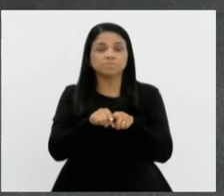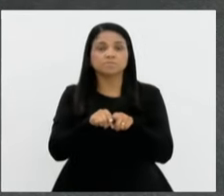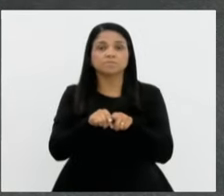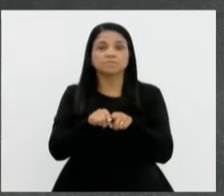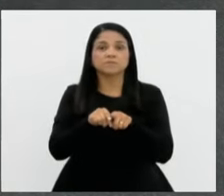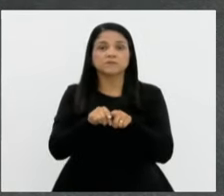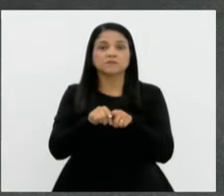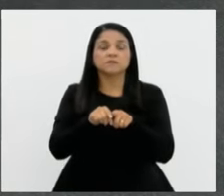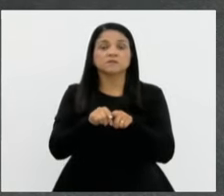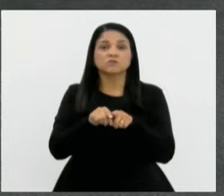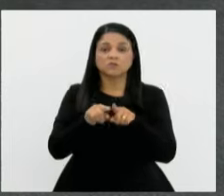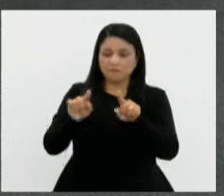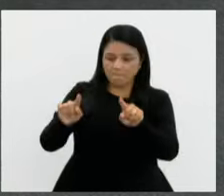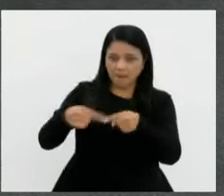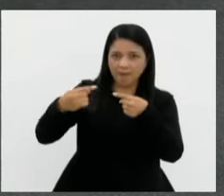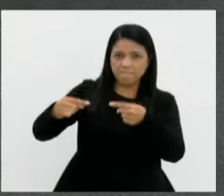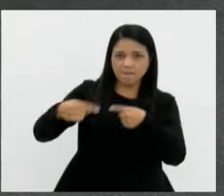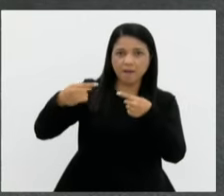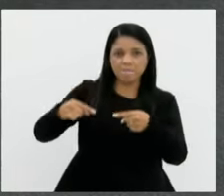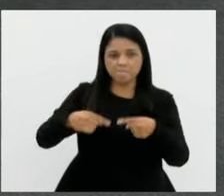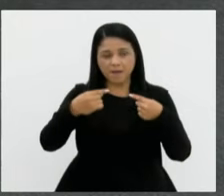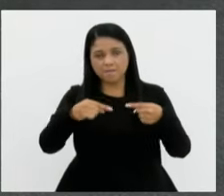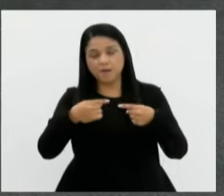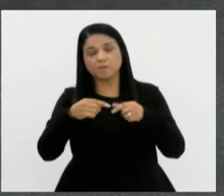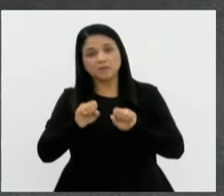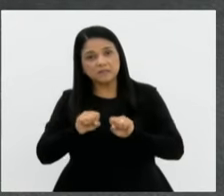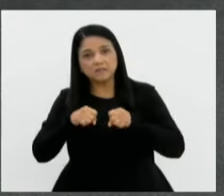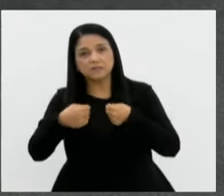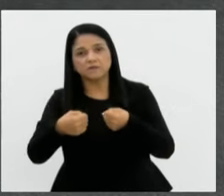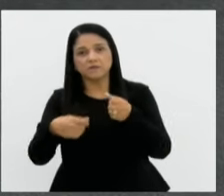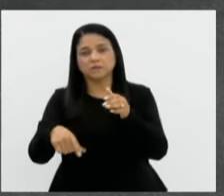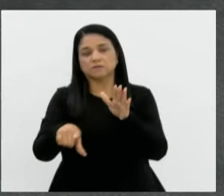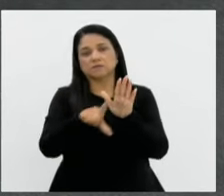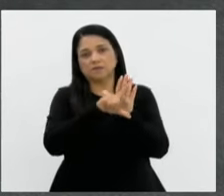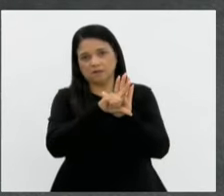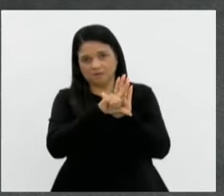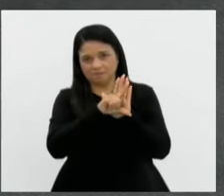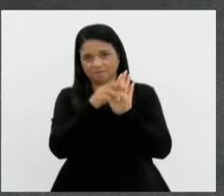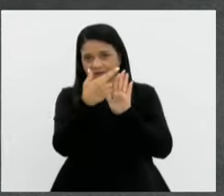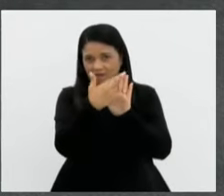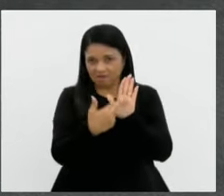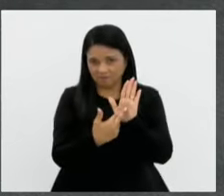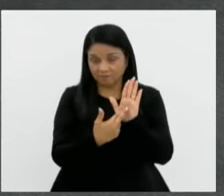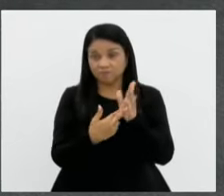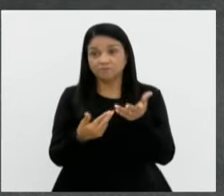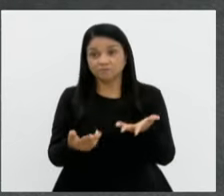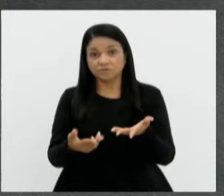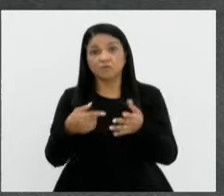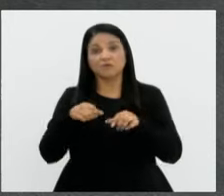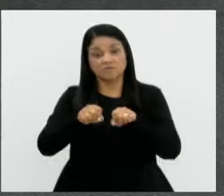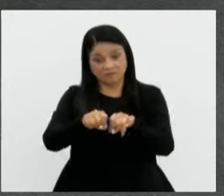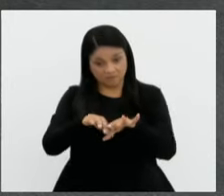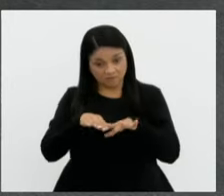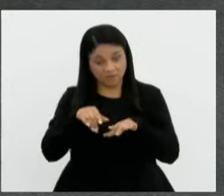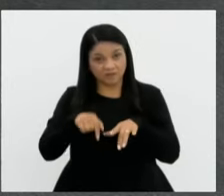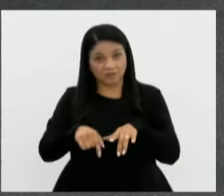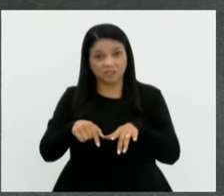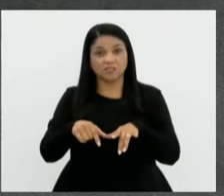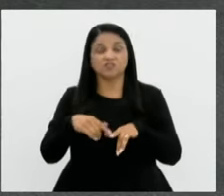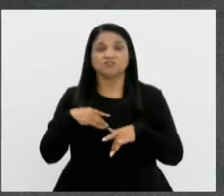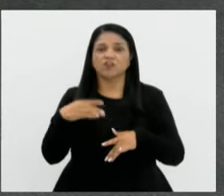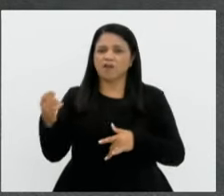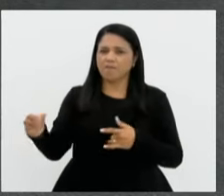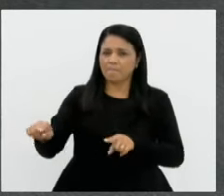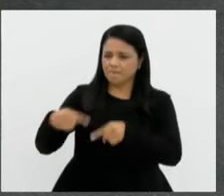mais atacados por defendermos a legalidade. Não à toa, por várias vezes nesse plenário, já fomos chamados de facção